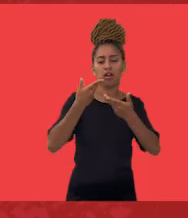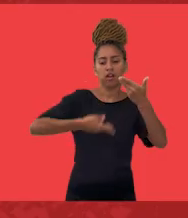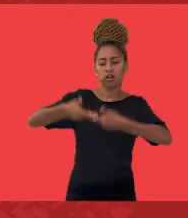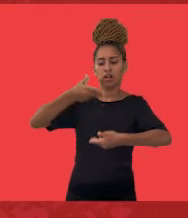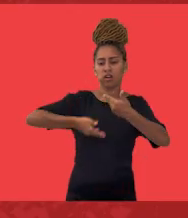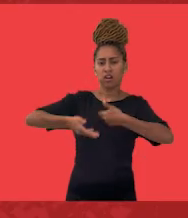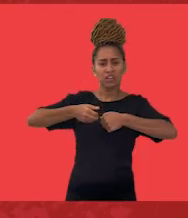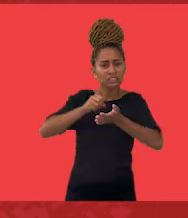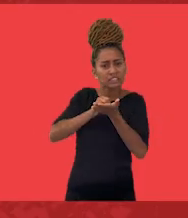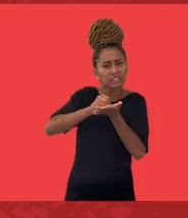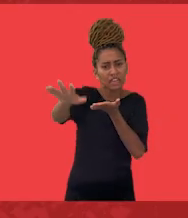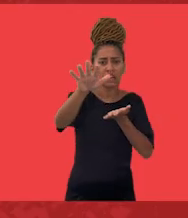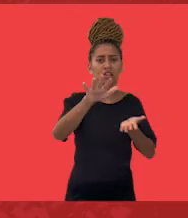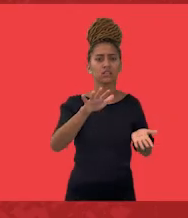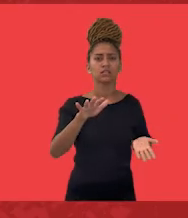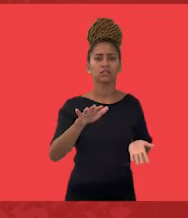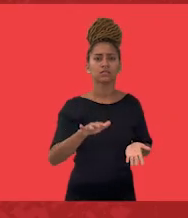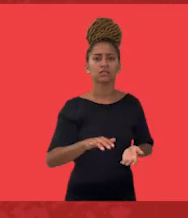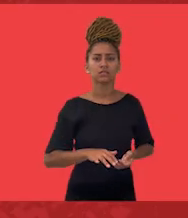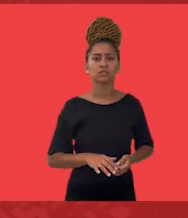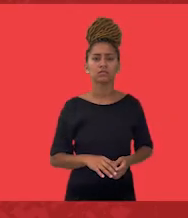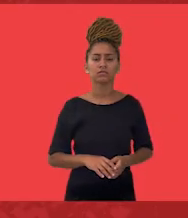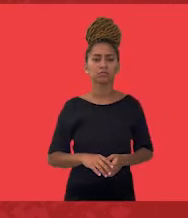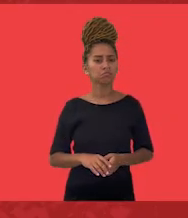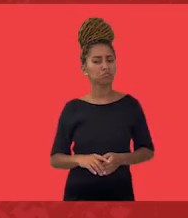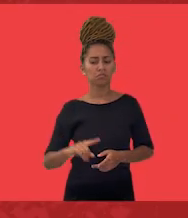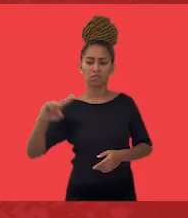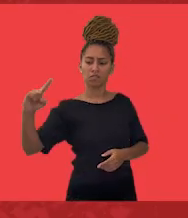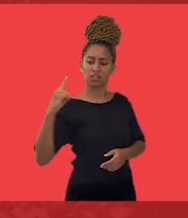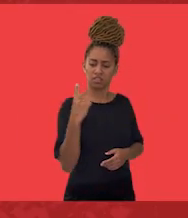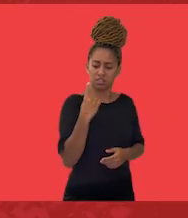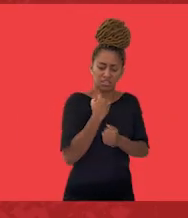Cheap Thrills. Se um dia você entrasse em meu